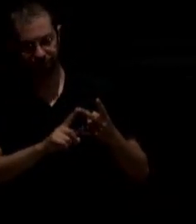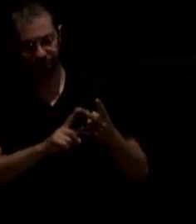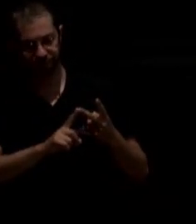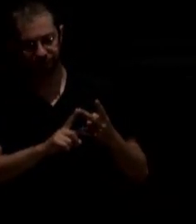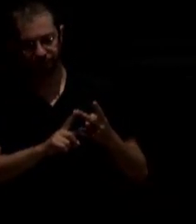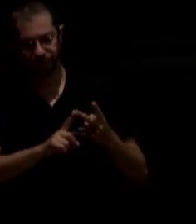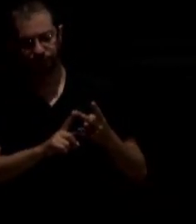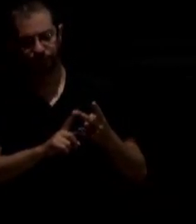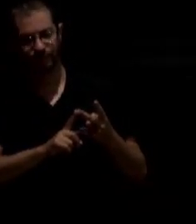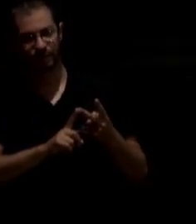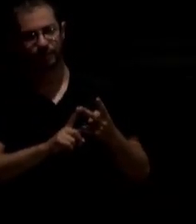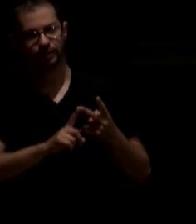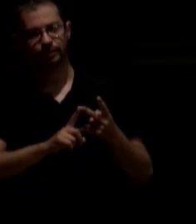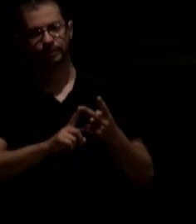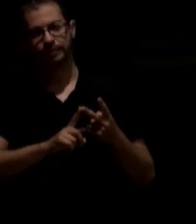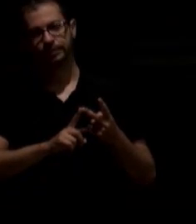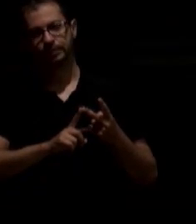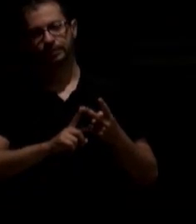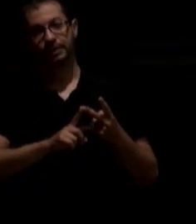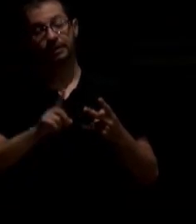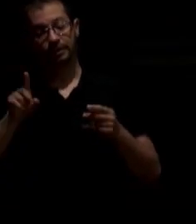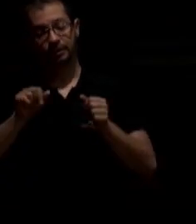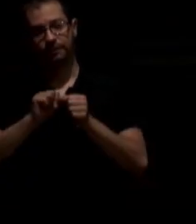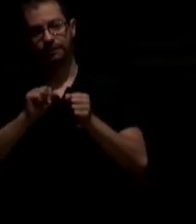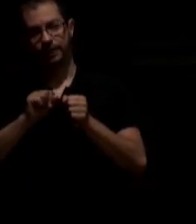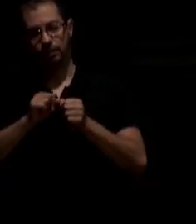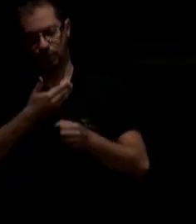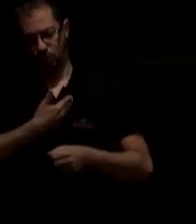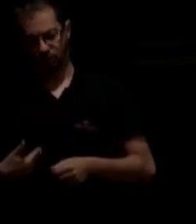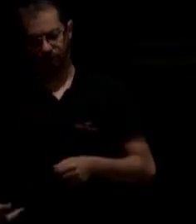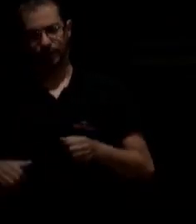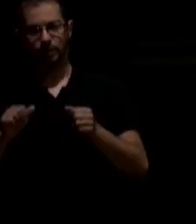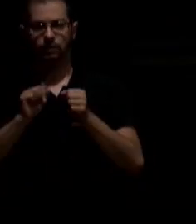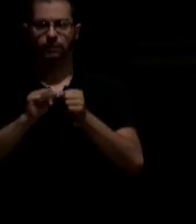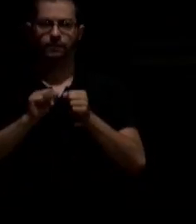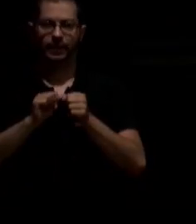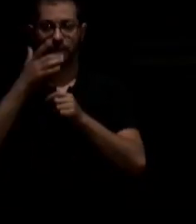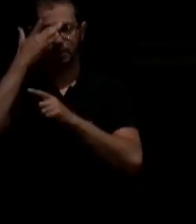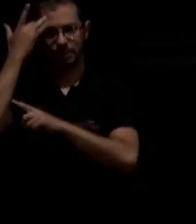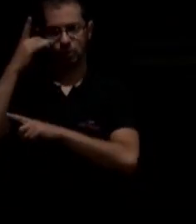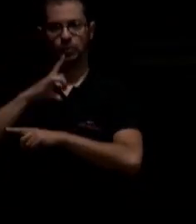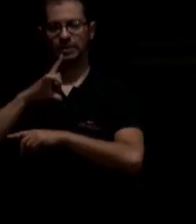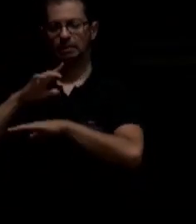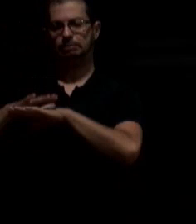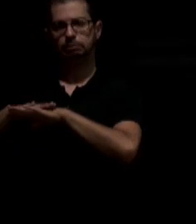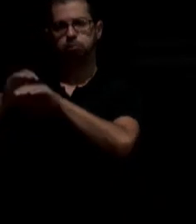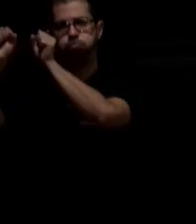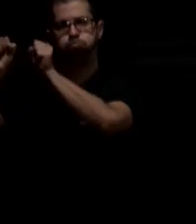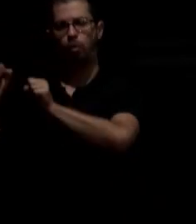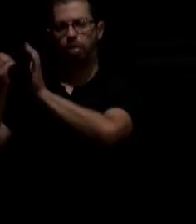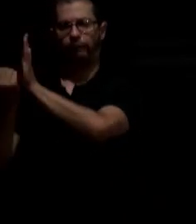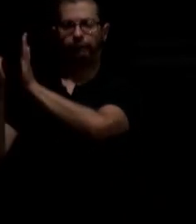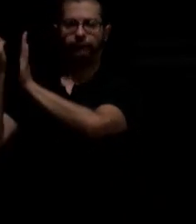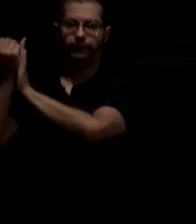desenvolvida pelo Estado, pelas autoridades e pelos poderosos. É sobre esse tipo de perseguição que eu gostaria de tratar com os irmãos